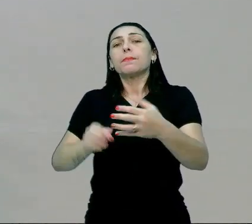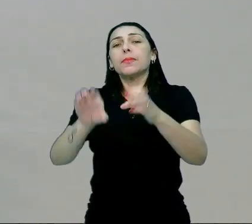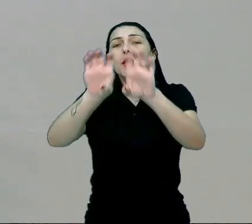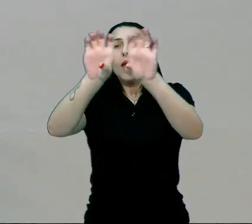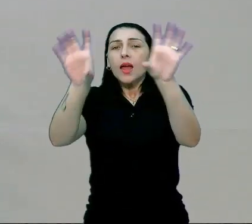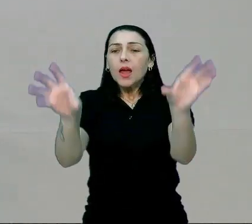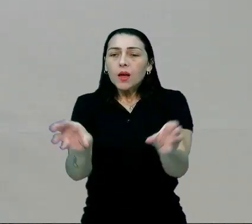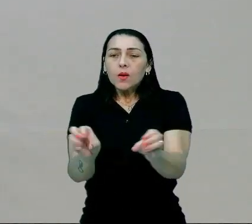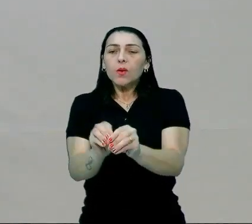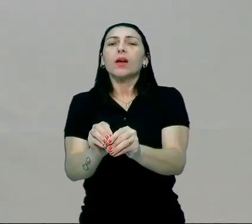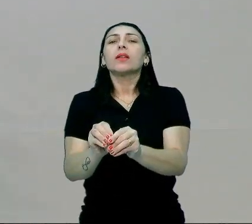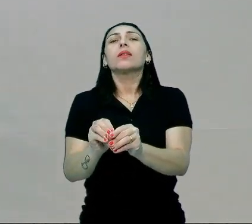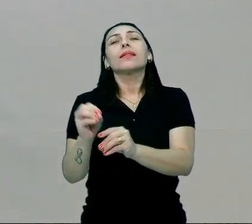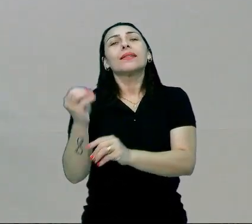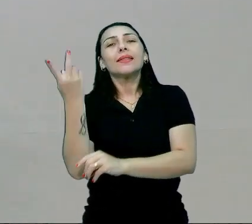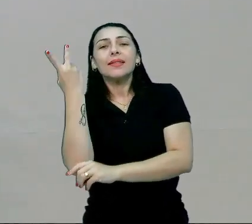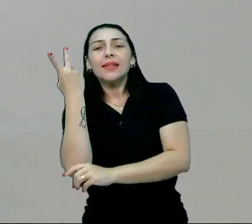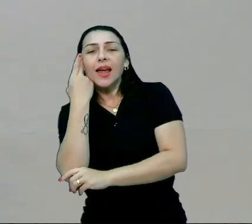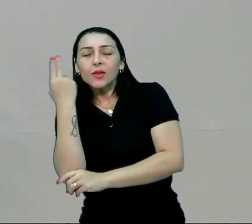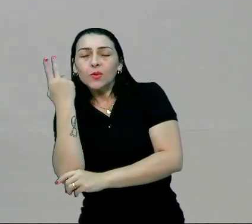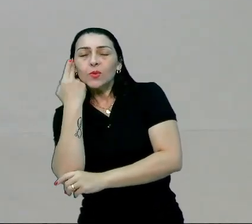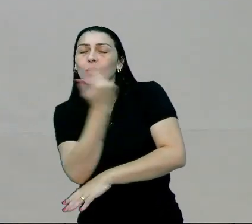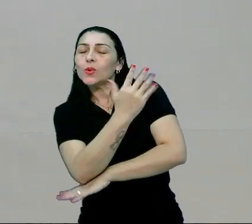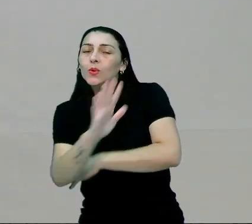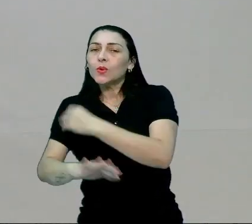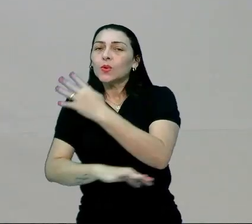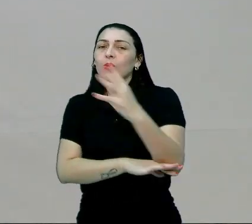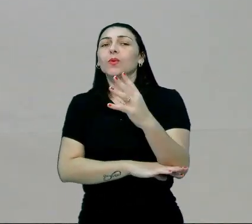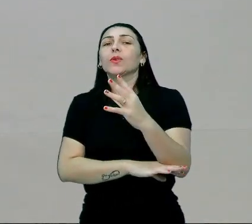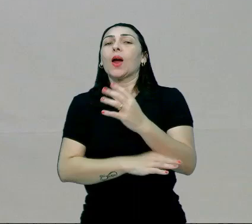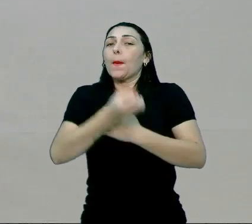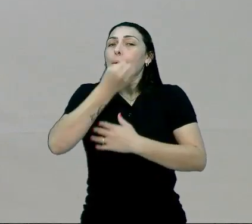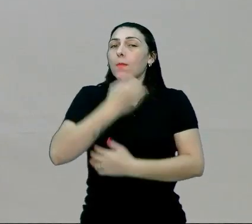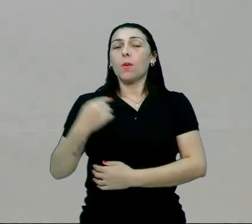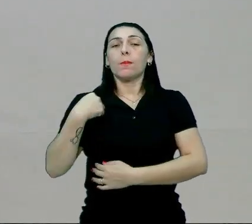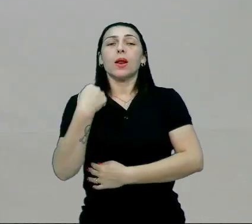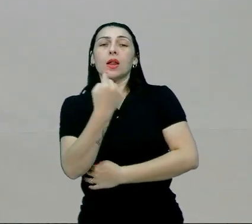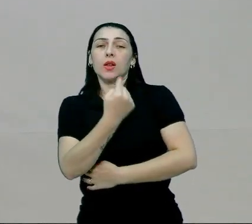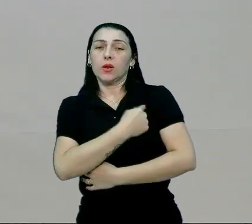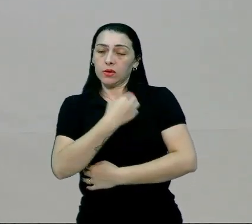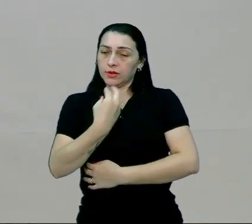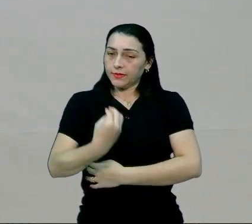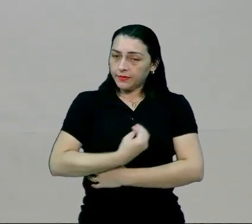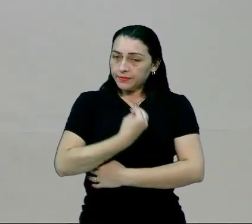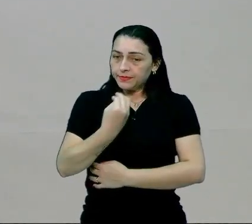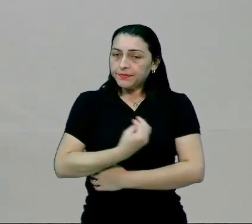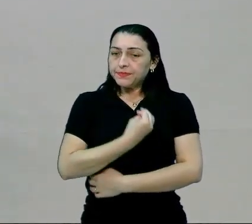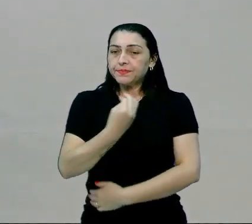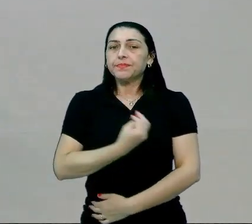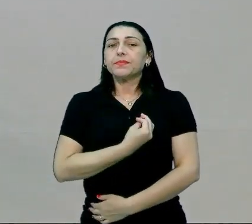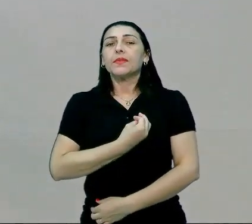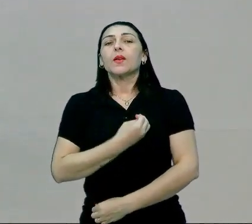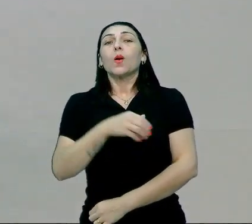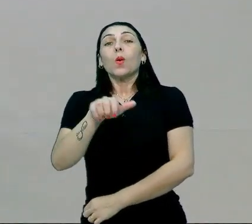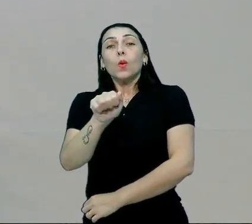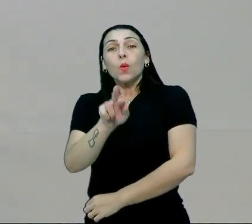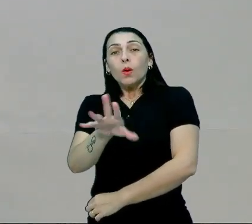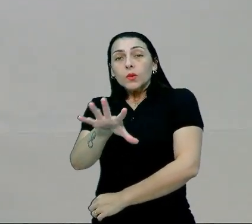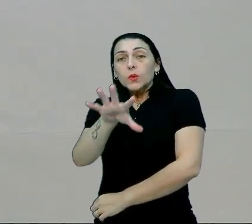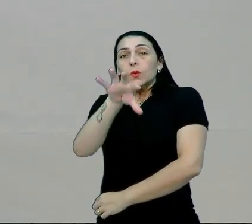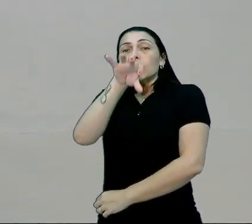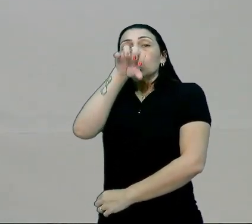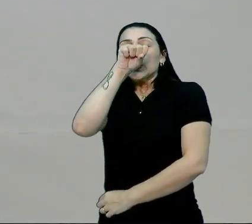ecológico, é um elemento natural, vital, inclusive para a nossa existência. O ar que